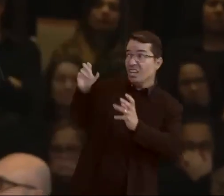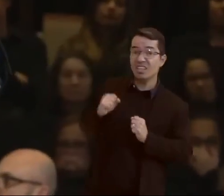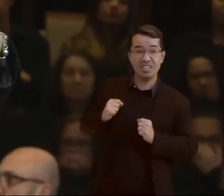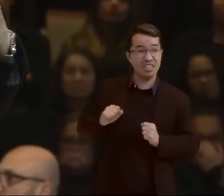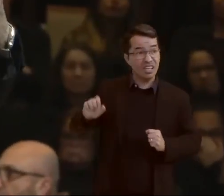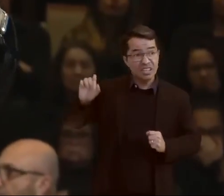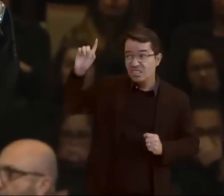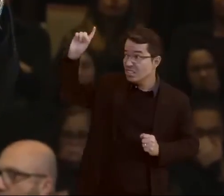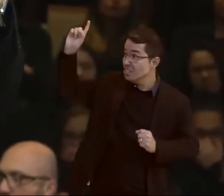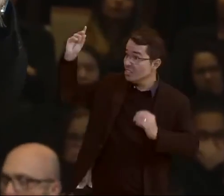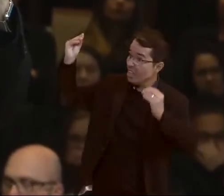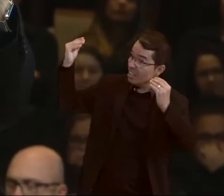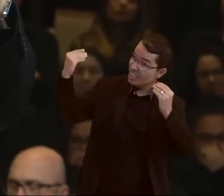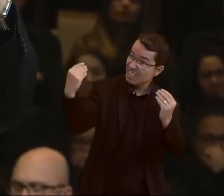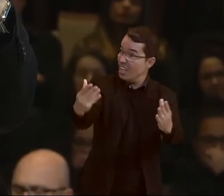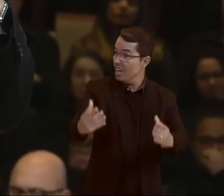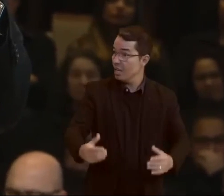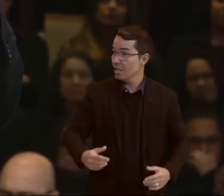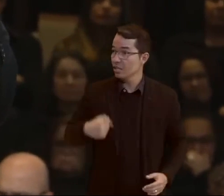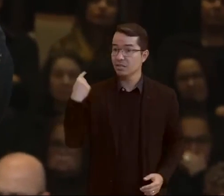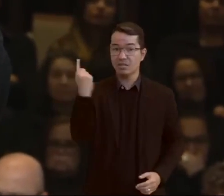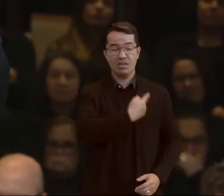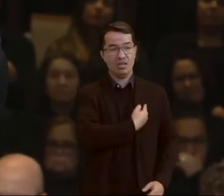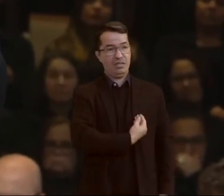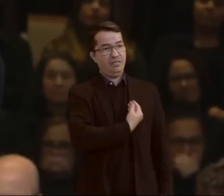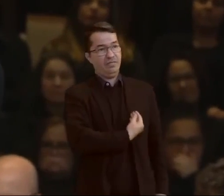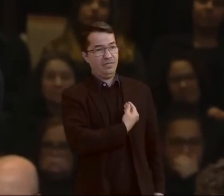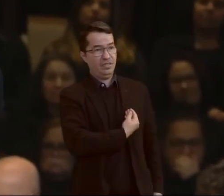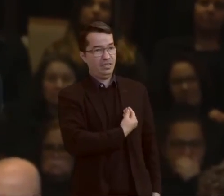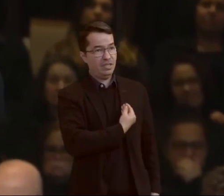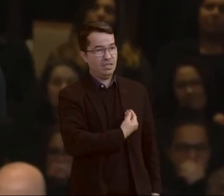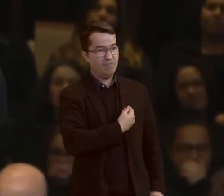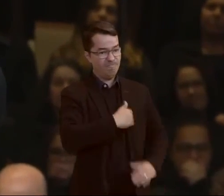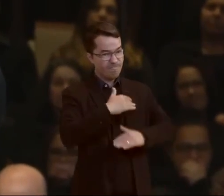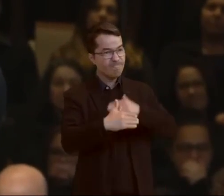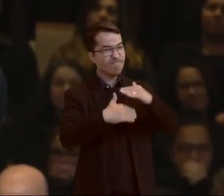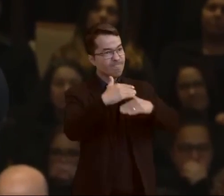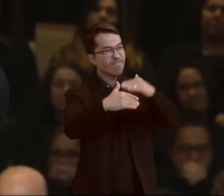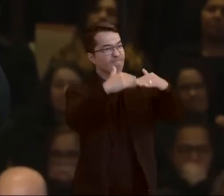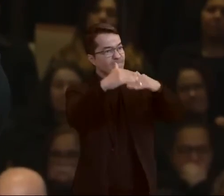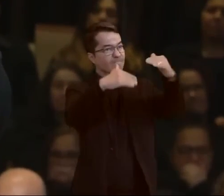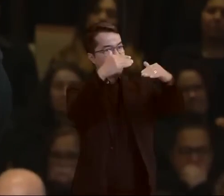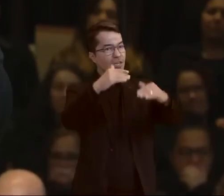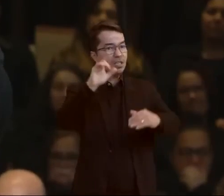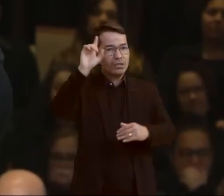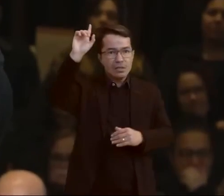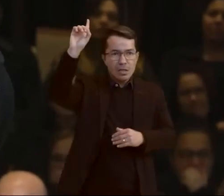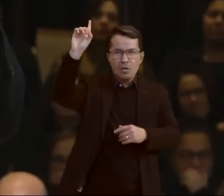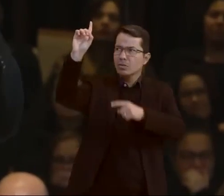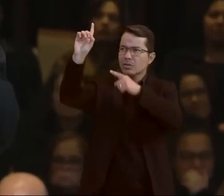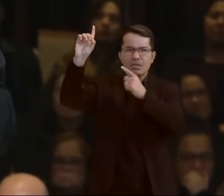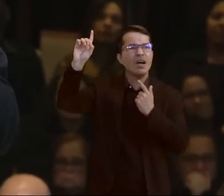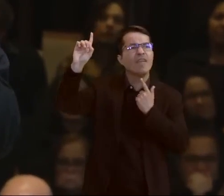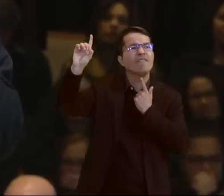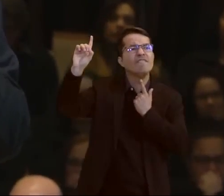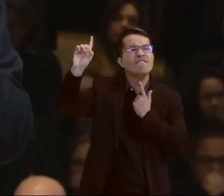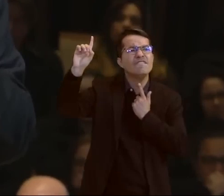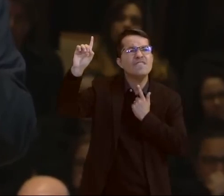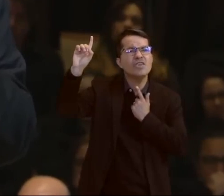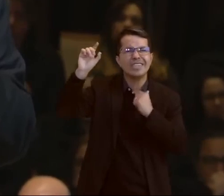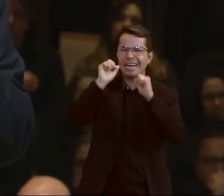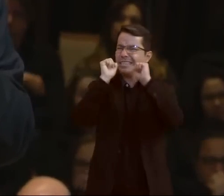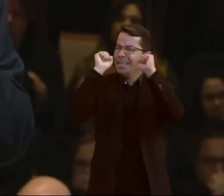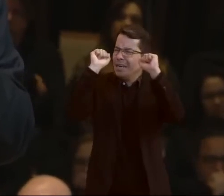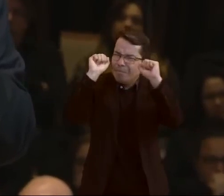queridos, tem tanta coisa que Deus gostaria de derramar na nossa vida e que nós somos